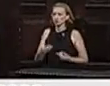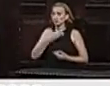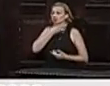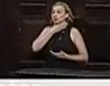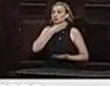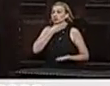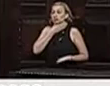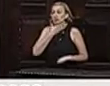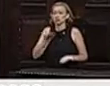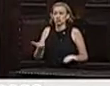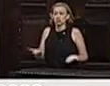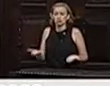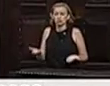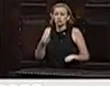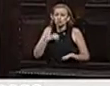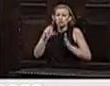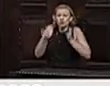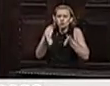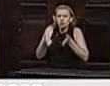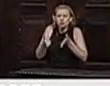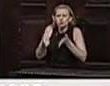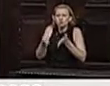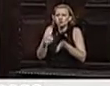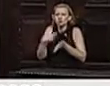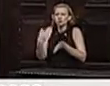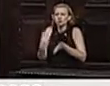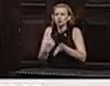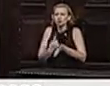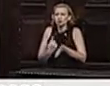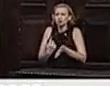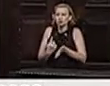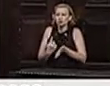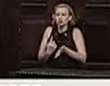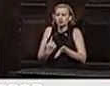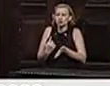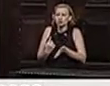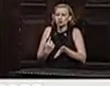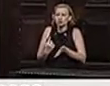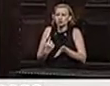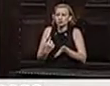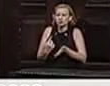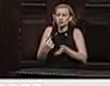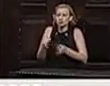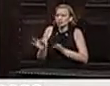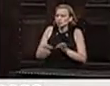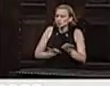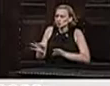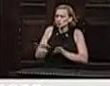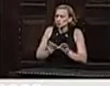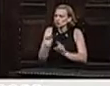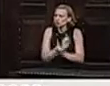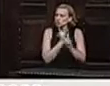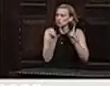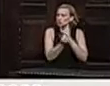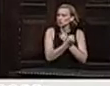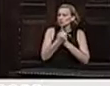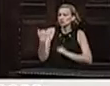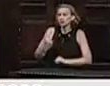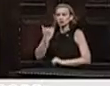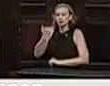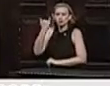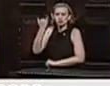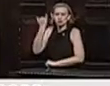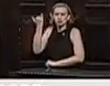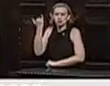vivemos. Se hoje a gente não tem verba importante para projetos sociais, por exemplo, da agenda LGBT que está aqui, isso